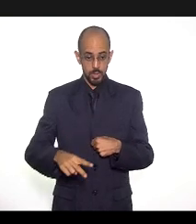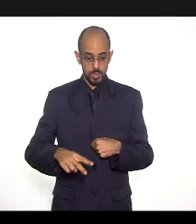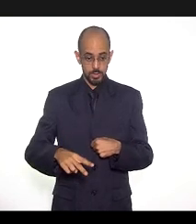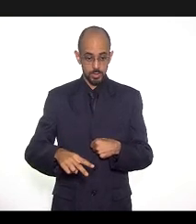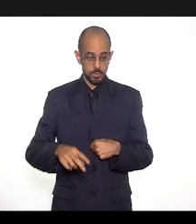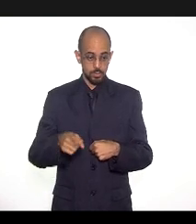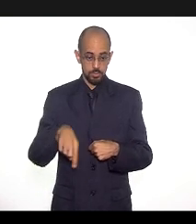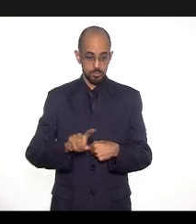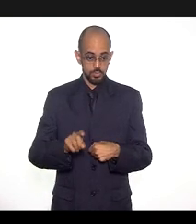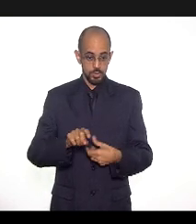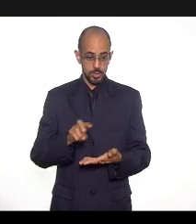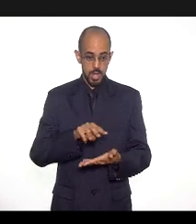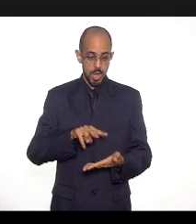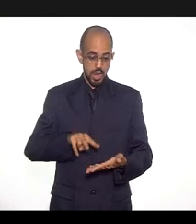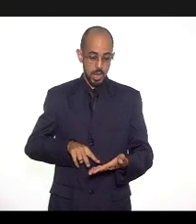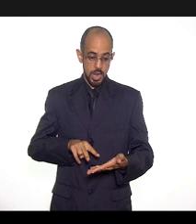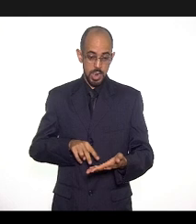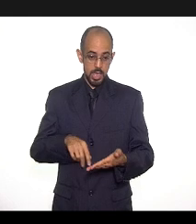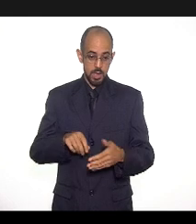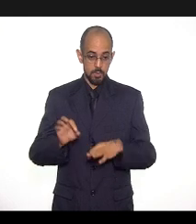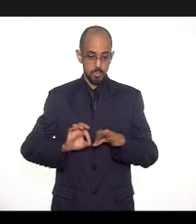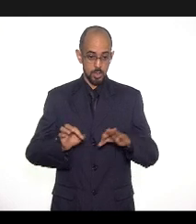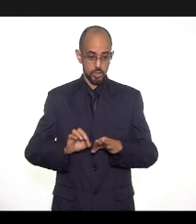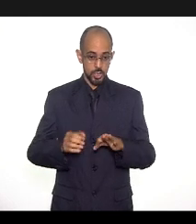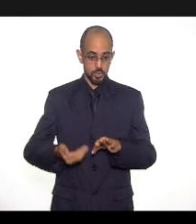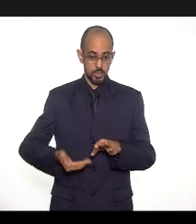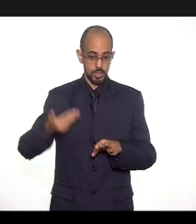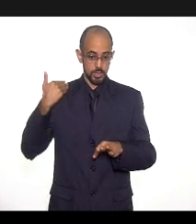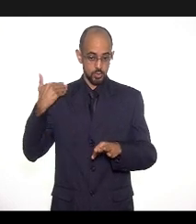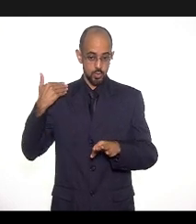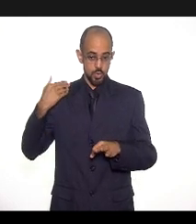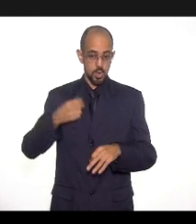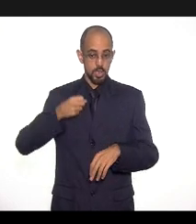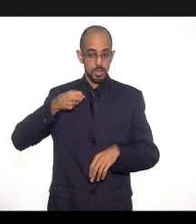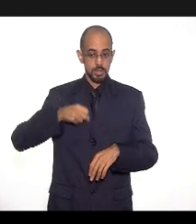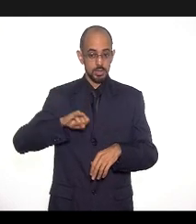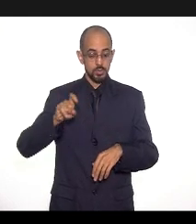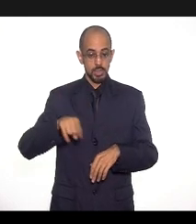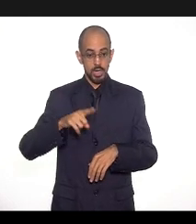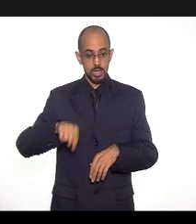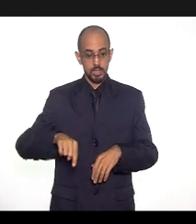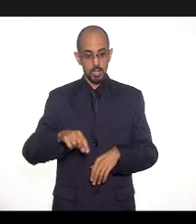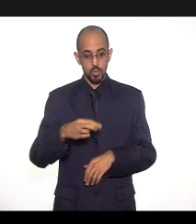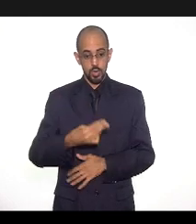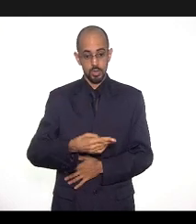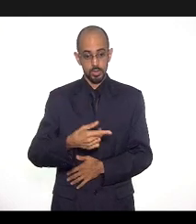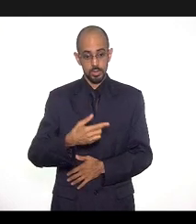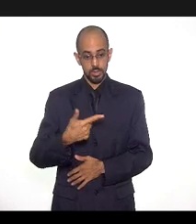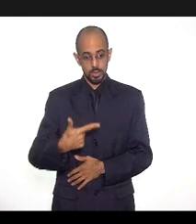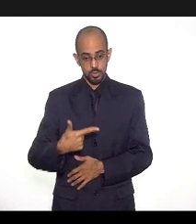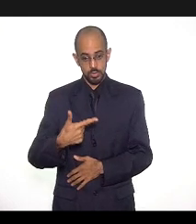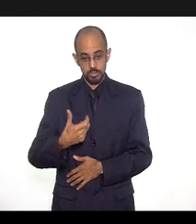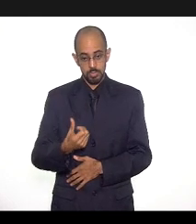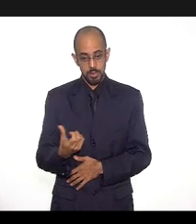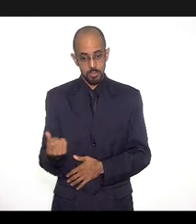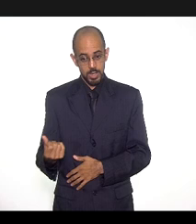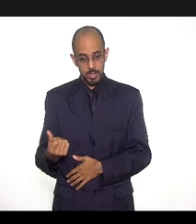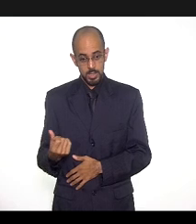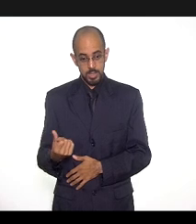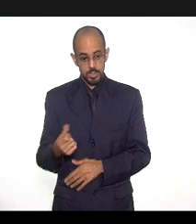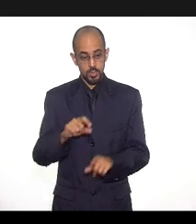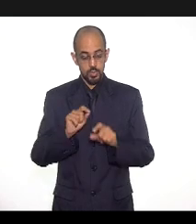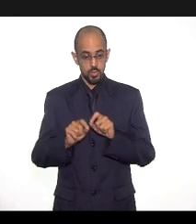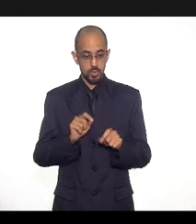outro projeto pretérito, na hora que você revogou a 3266, ele